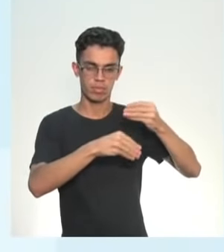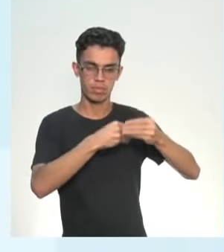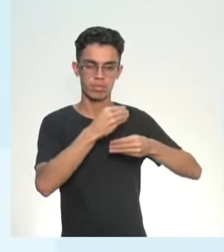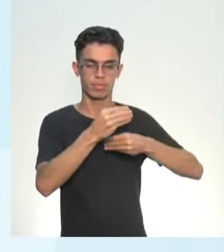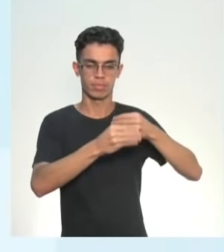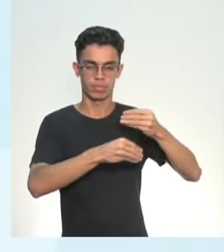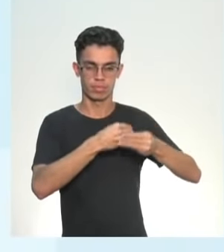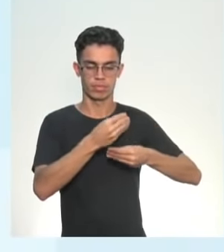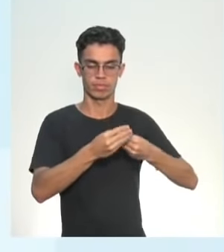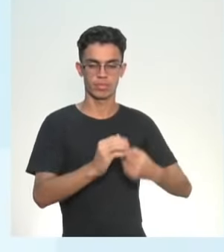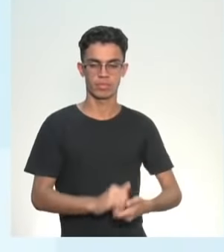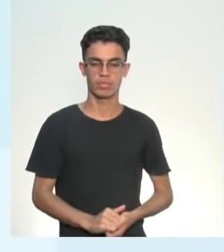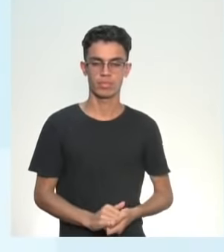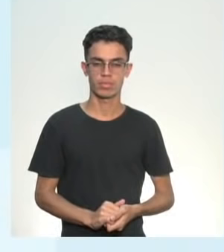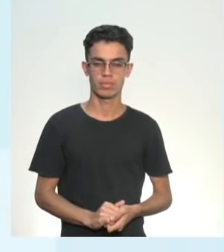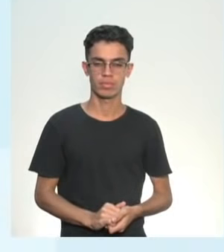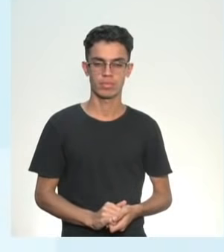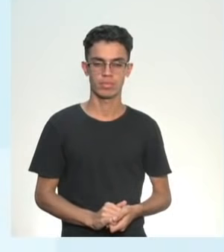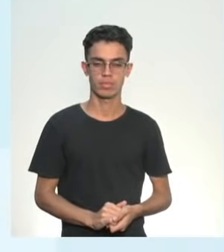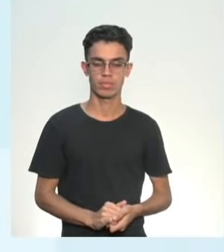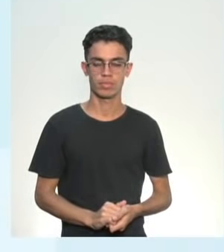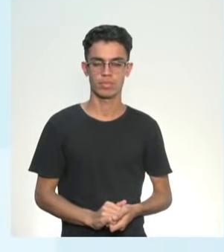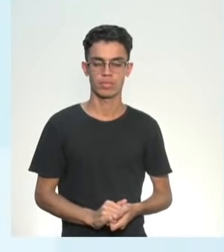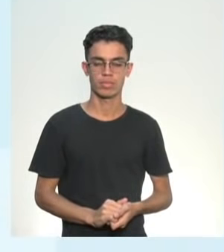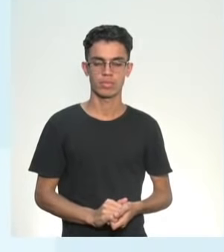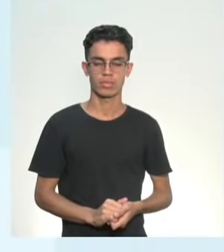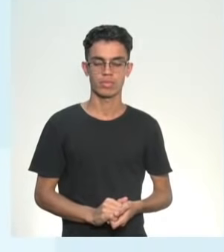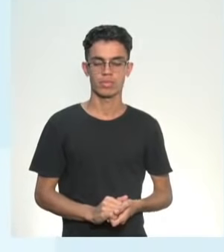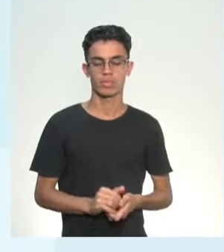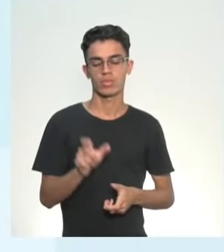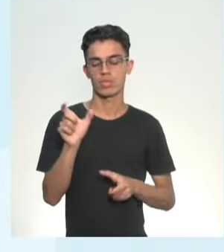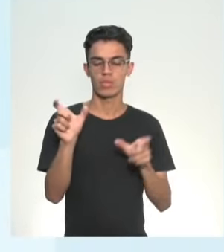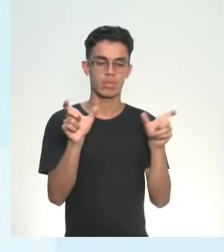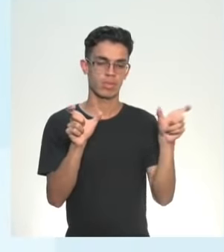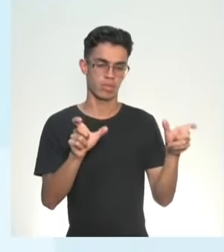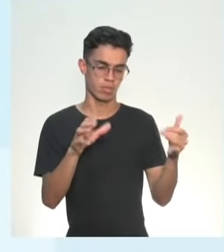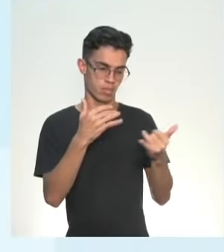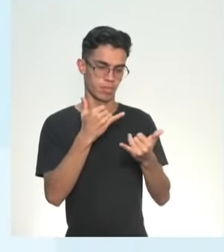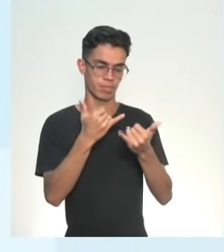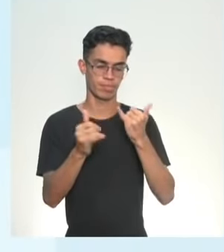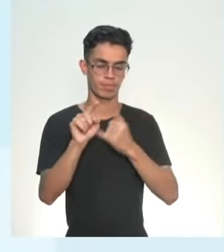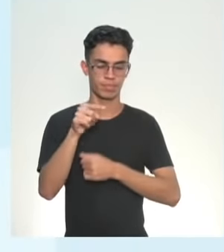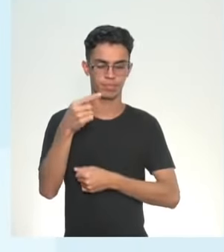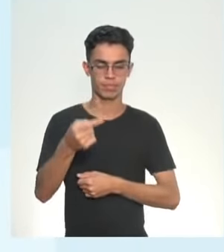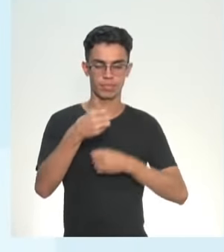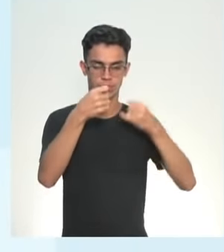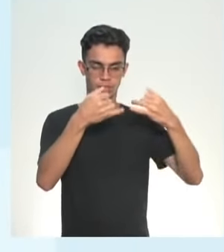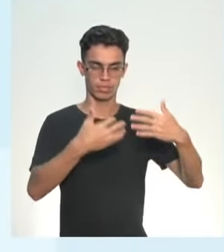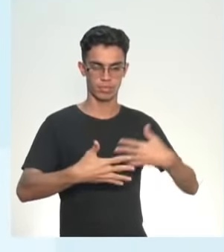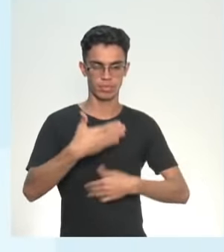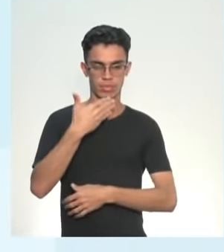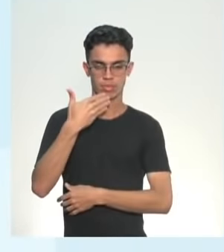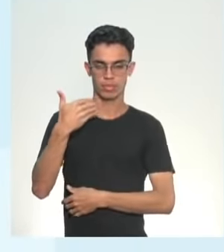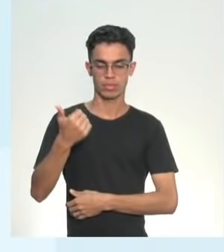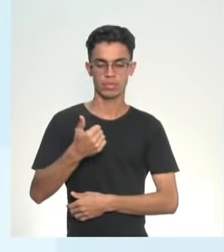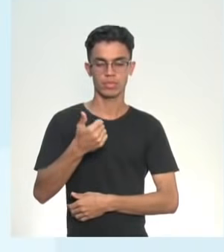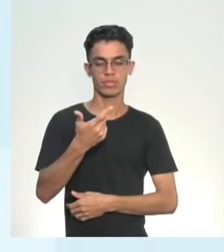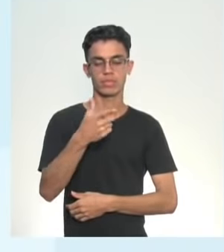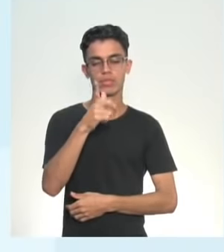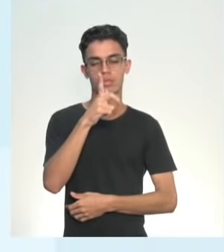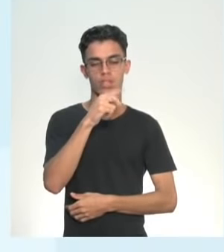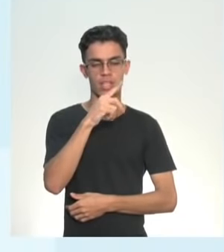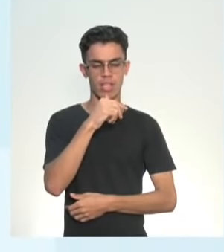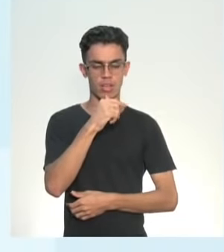tinha Pinel na verdade a gente vai trabalhar daqui a pouquinho de água